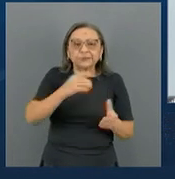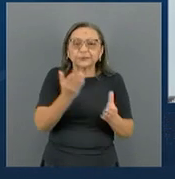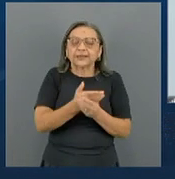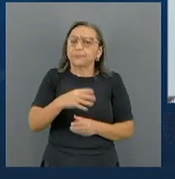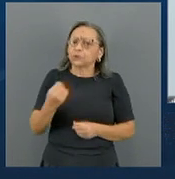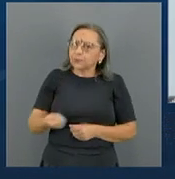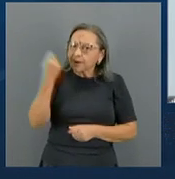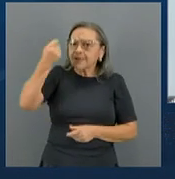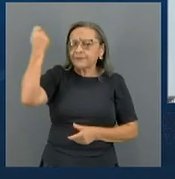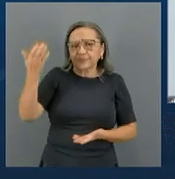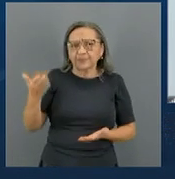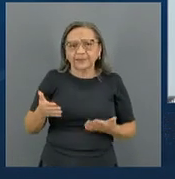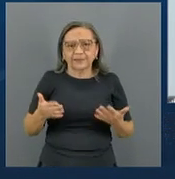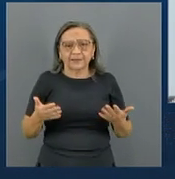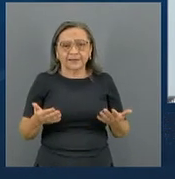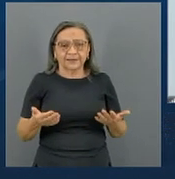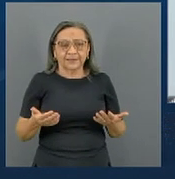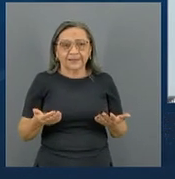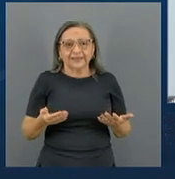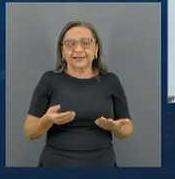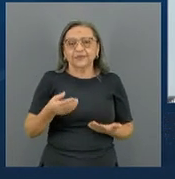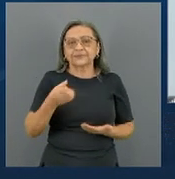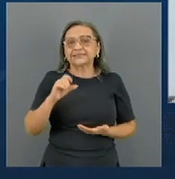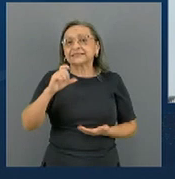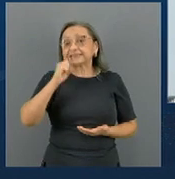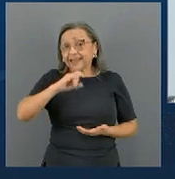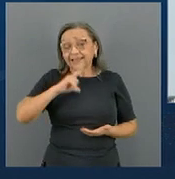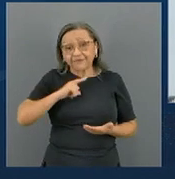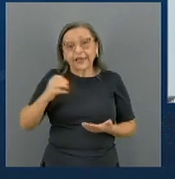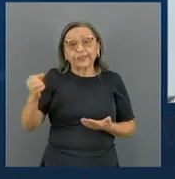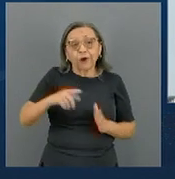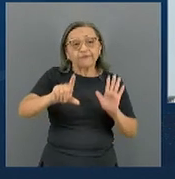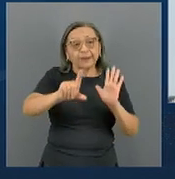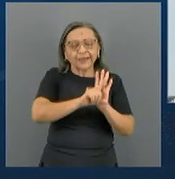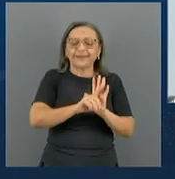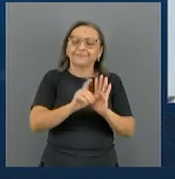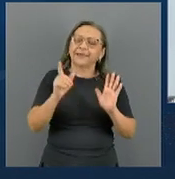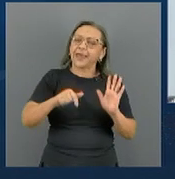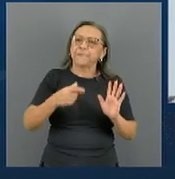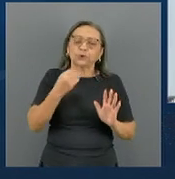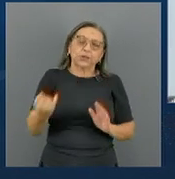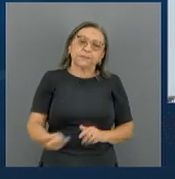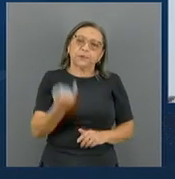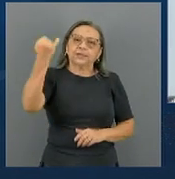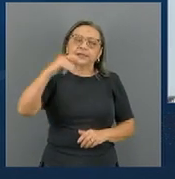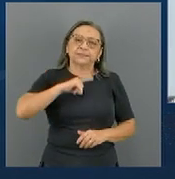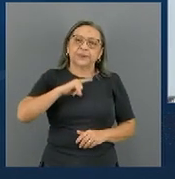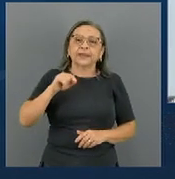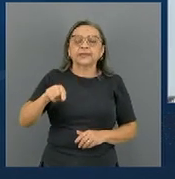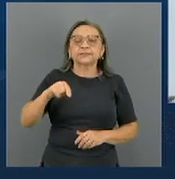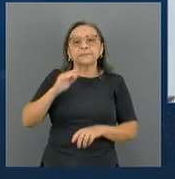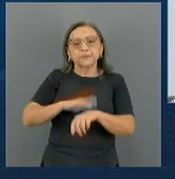extremamente grave. Então, tendo essas novas disposições, será uma ferramenta muito importante para